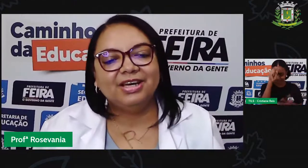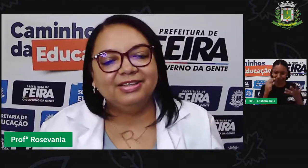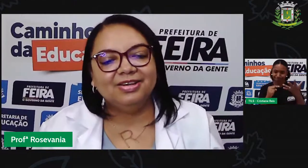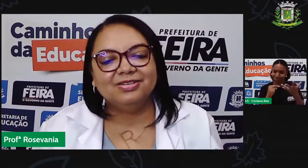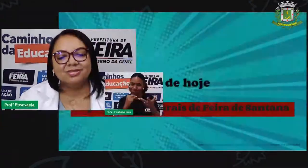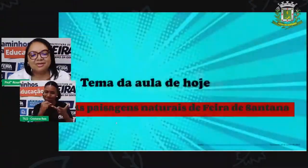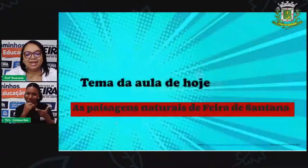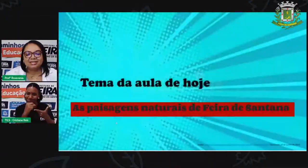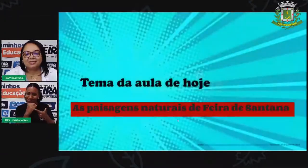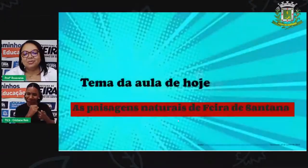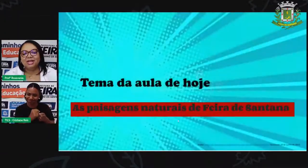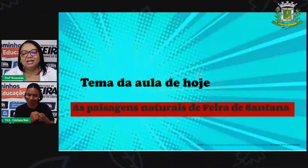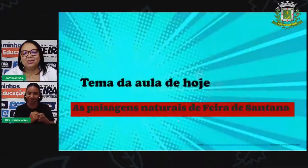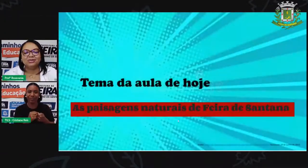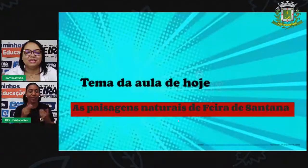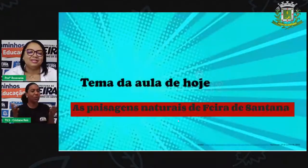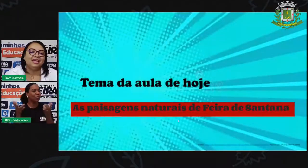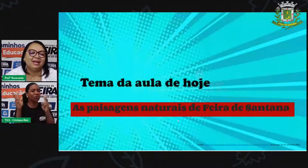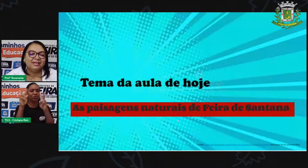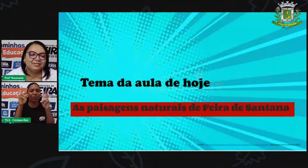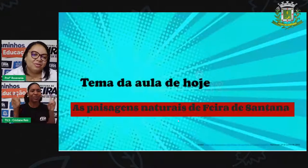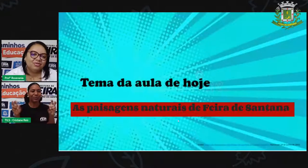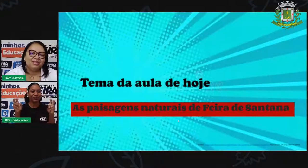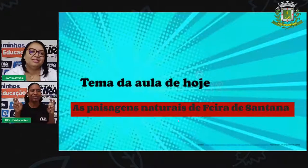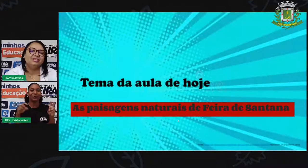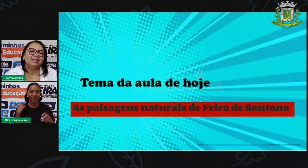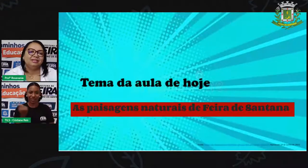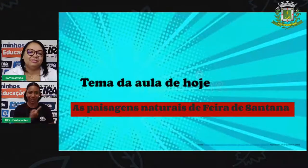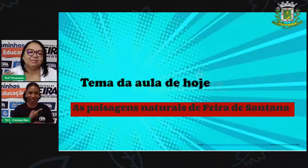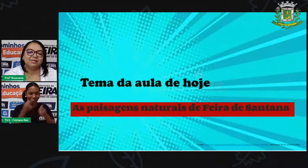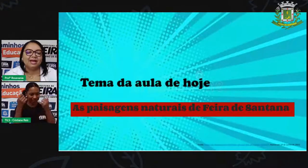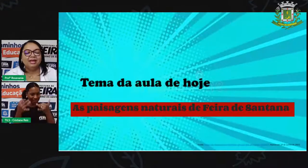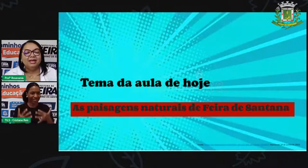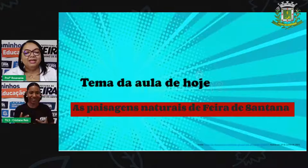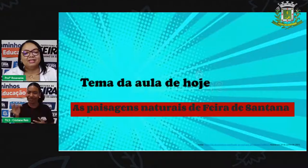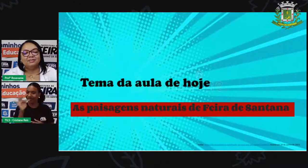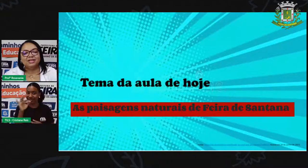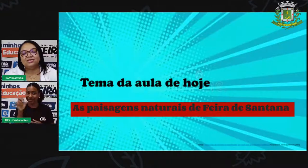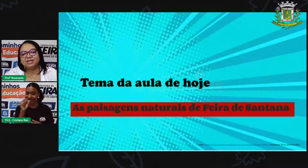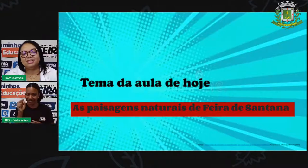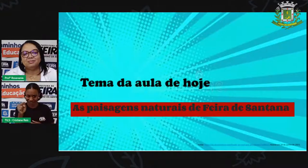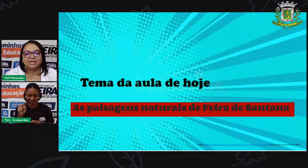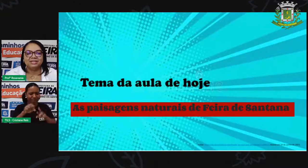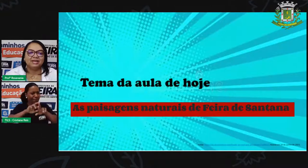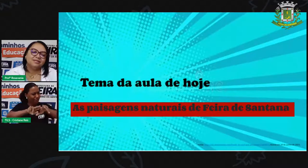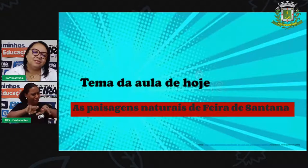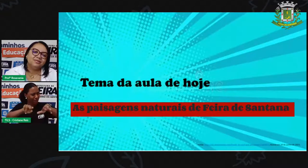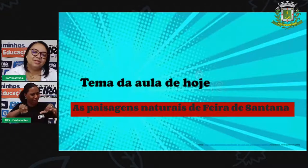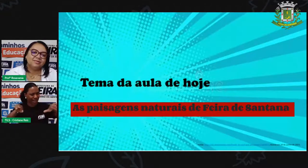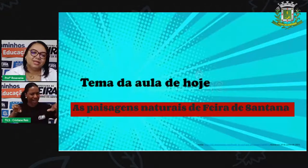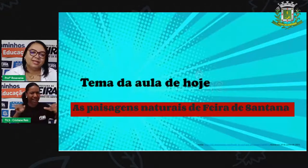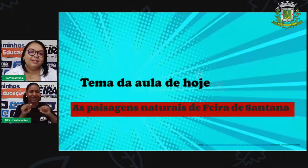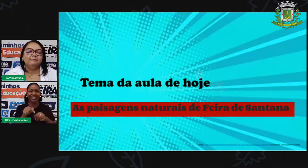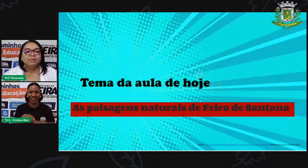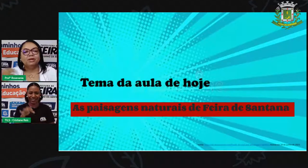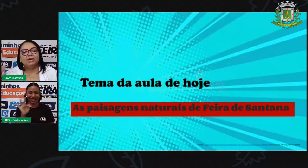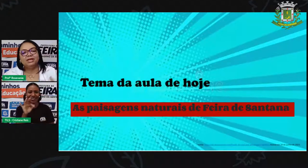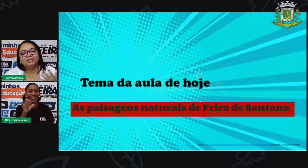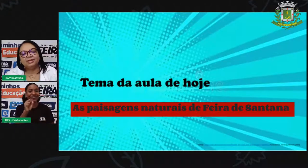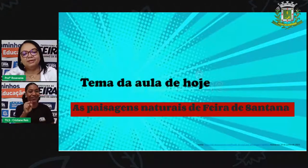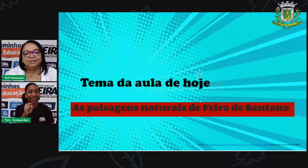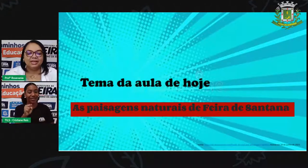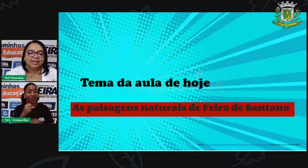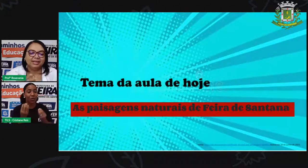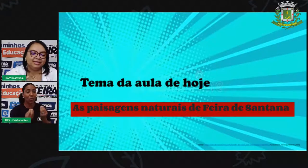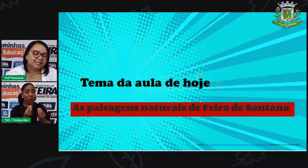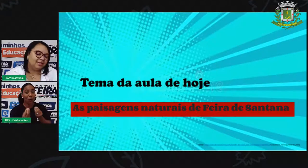hoje nós vamos falar sobre a nossa cidade, sobre Feira de Santana. Vamos falar das mais diversas paisagens que nós temos aqui. Como é